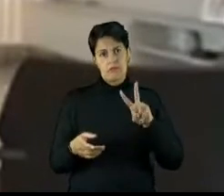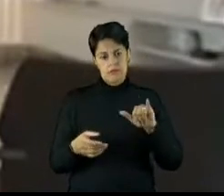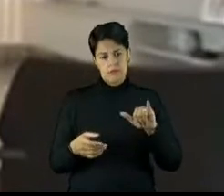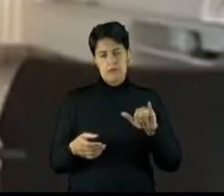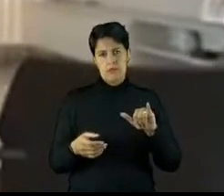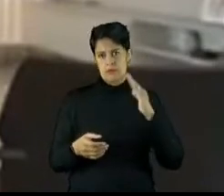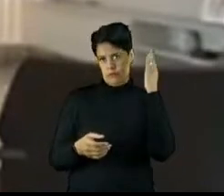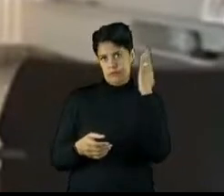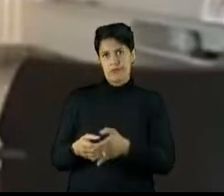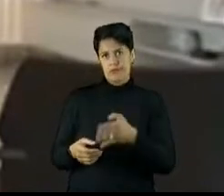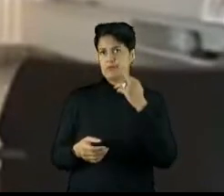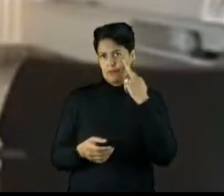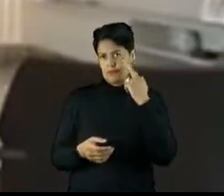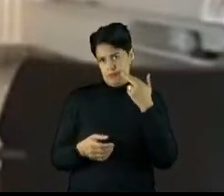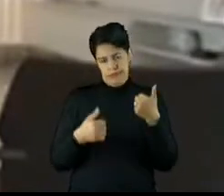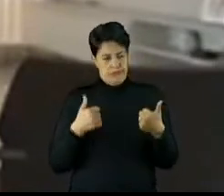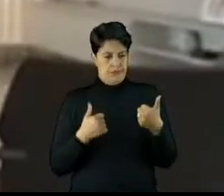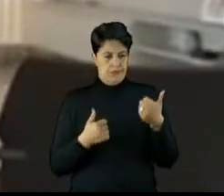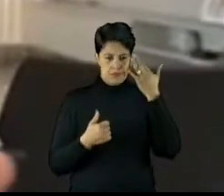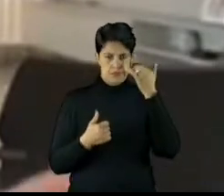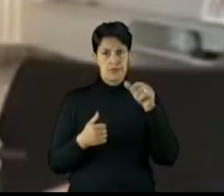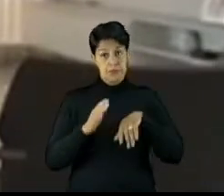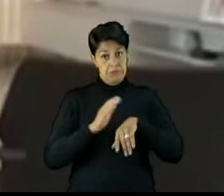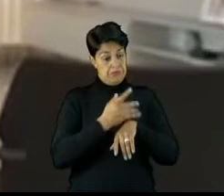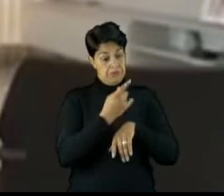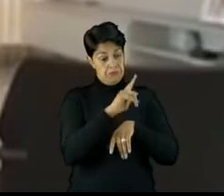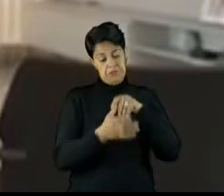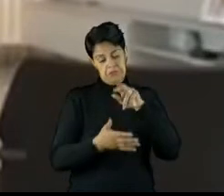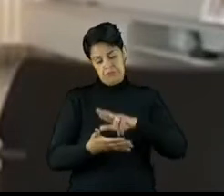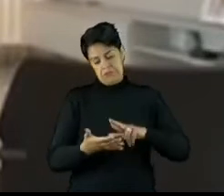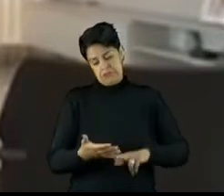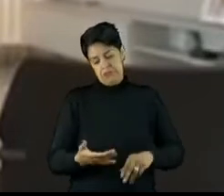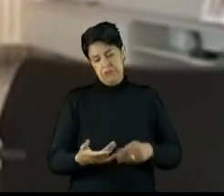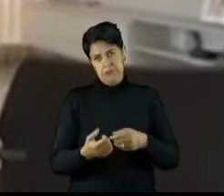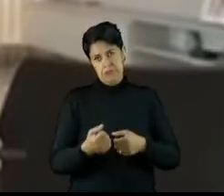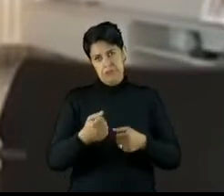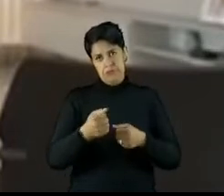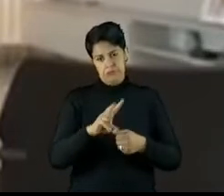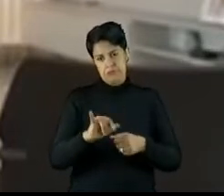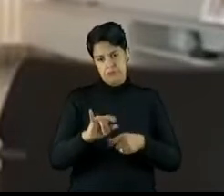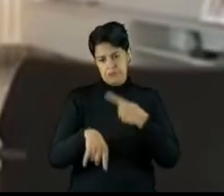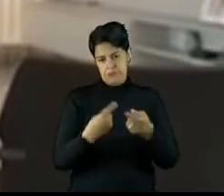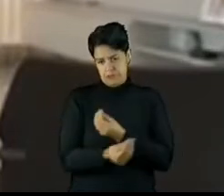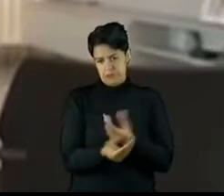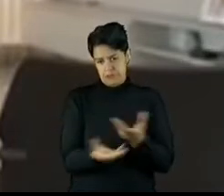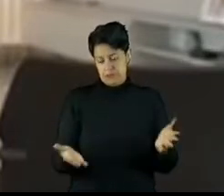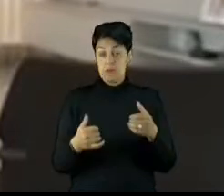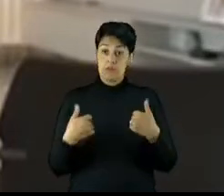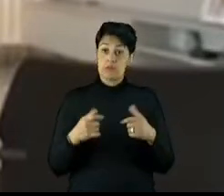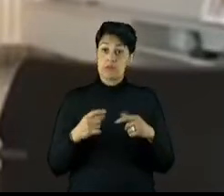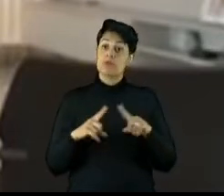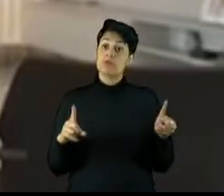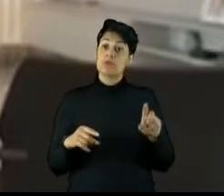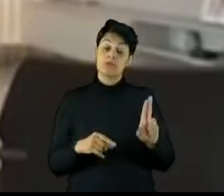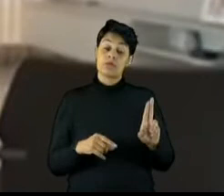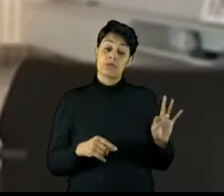natural solicitar informações adicionais. O que não pode haver é um fluxo de comunicações, ofício para cá, ofício para lá, ofício para cá,